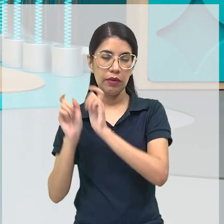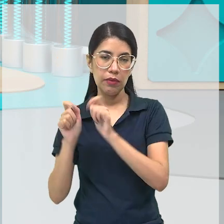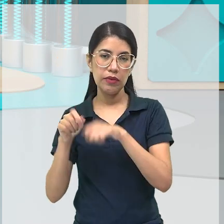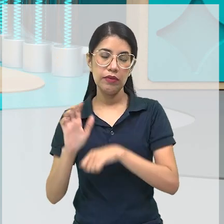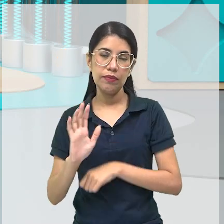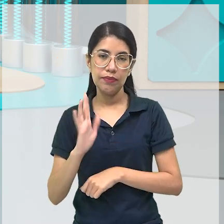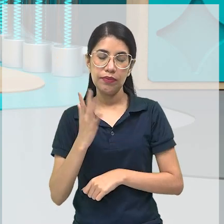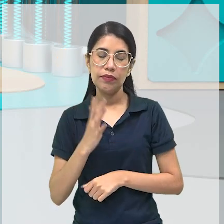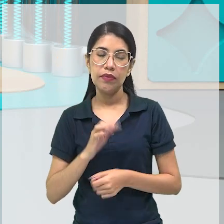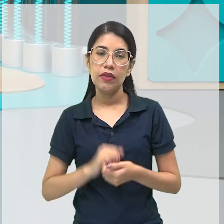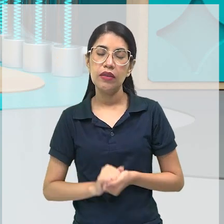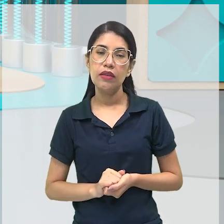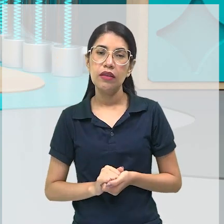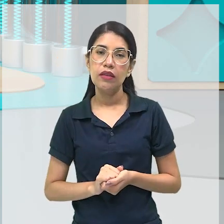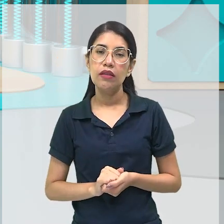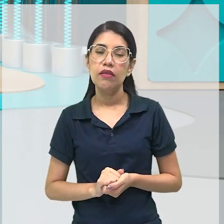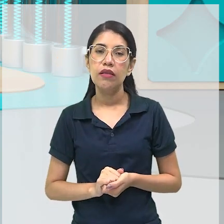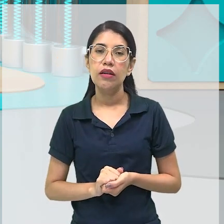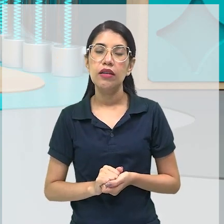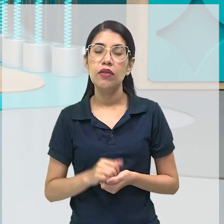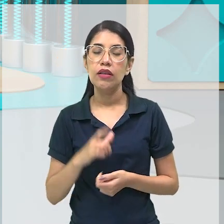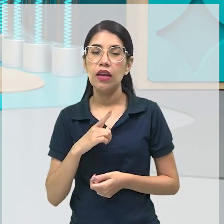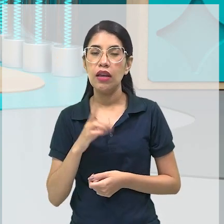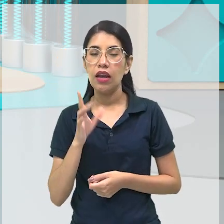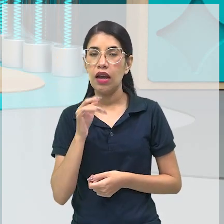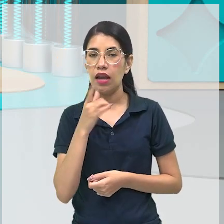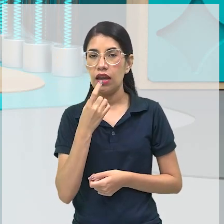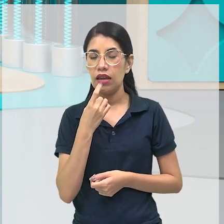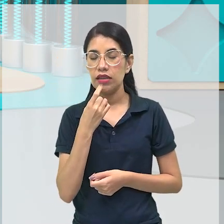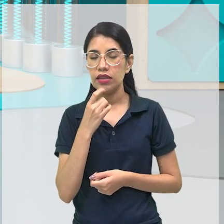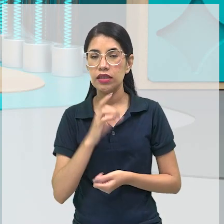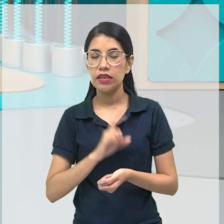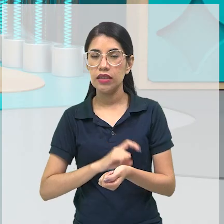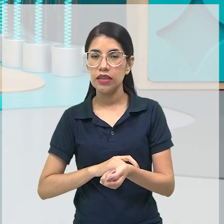Então, nessas regiões, vai encharcar de sangue